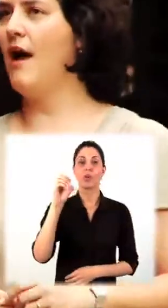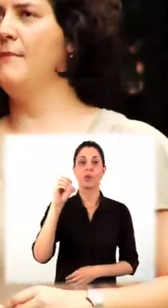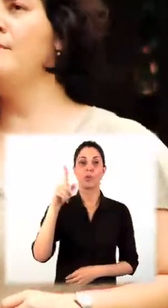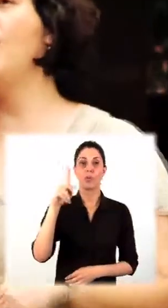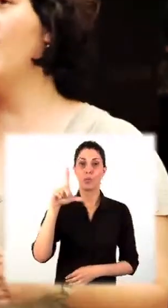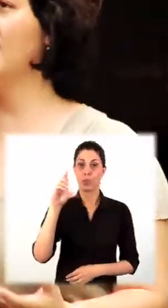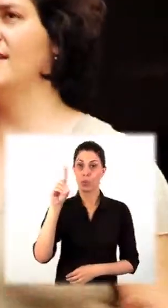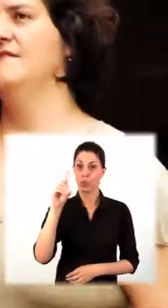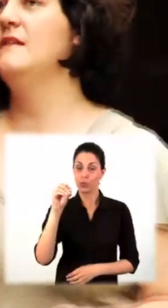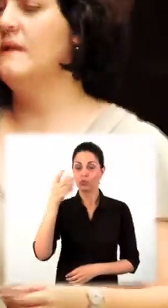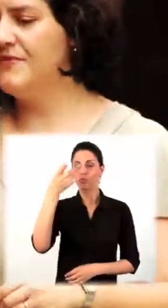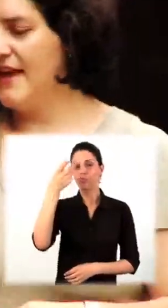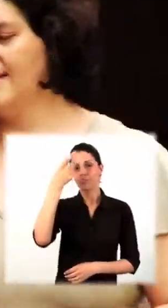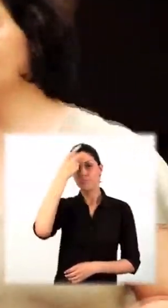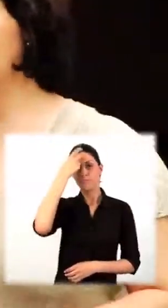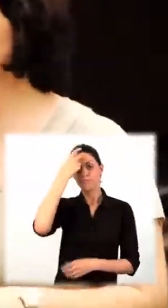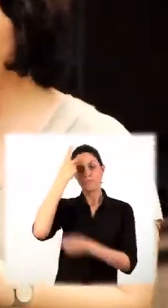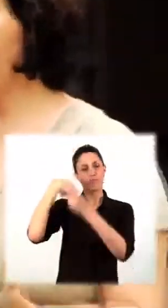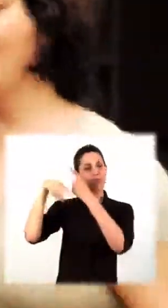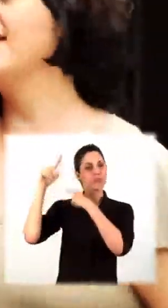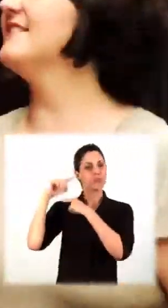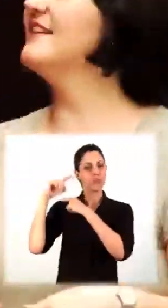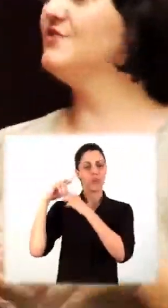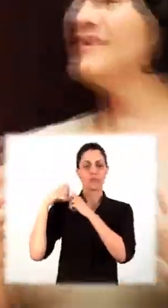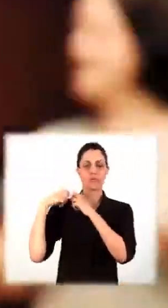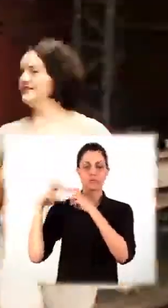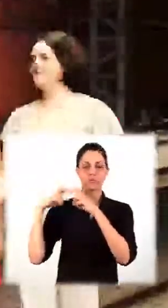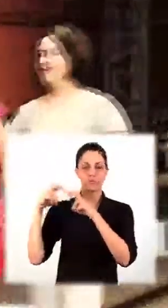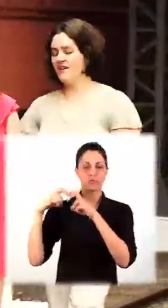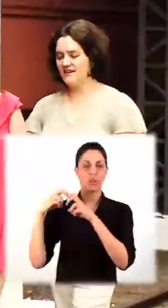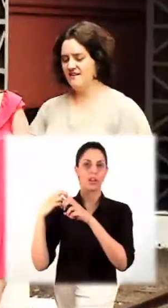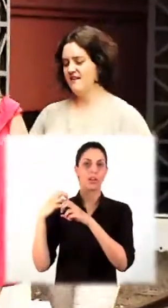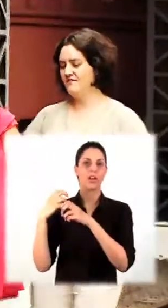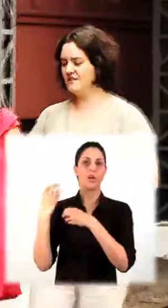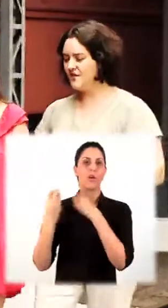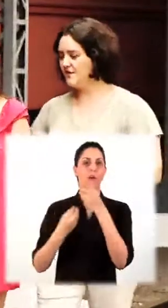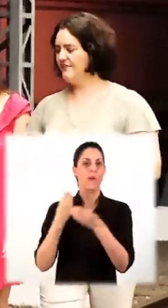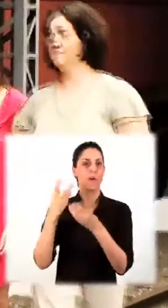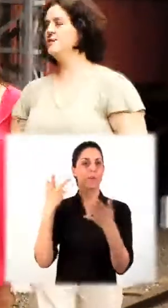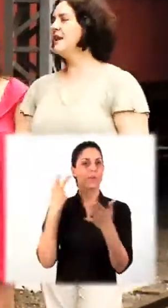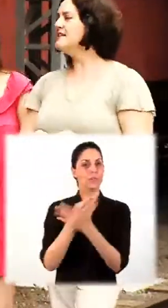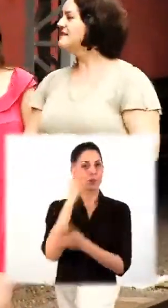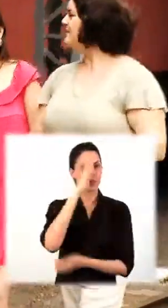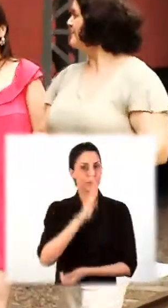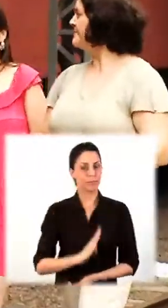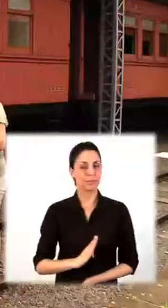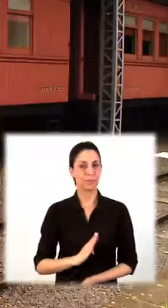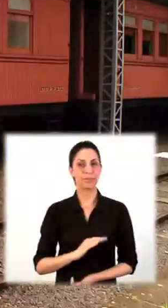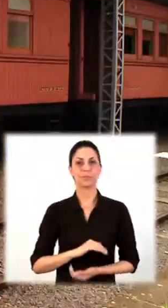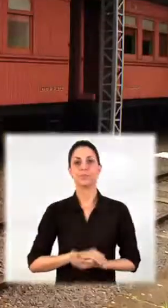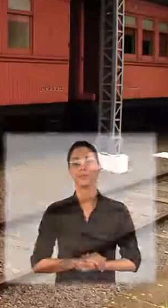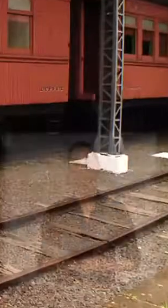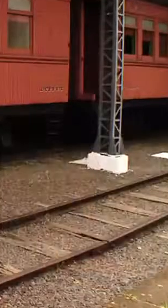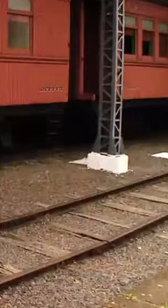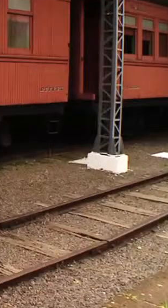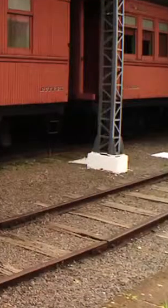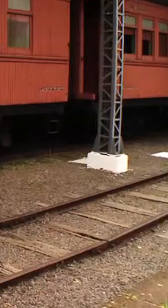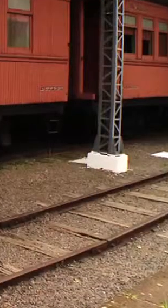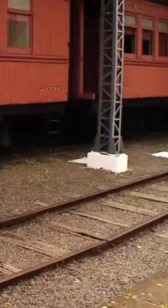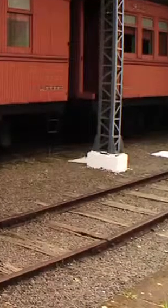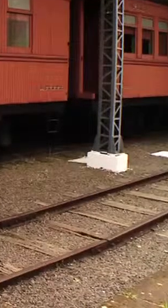tem a memória das linhas férreas, né, de toda essa história das ferrovias no Brasil.